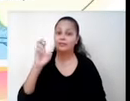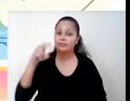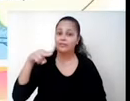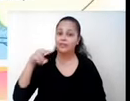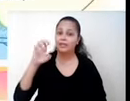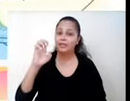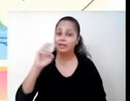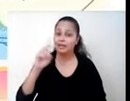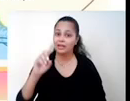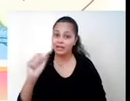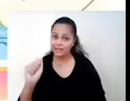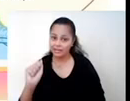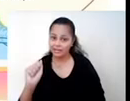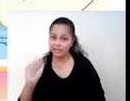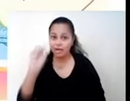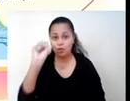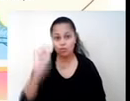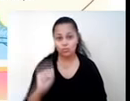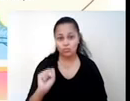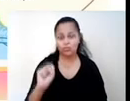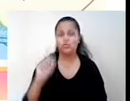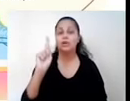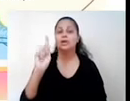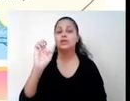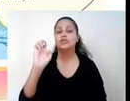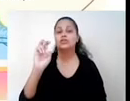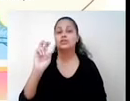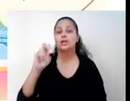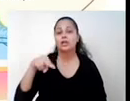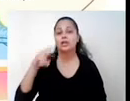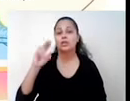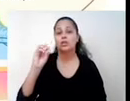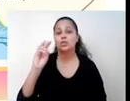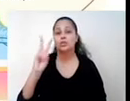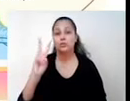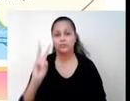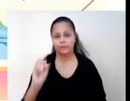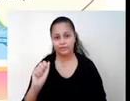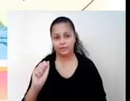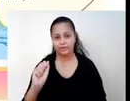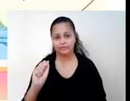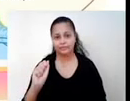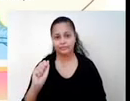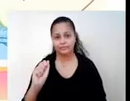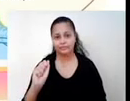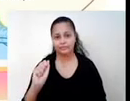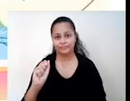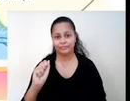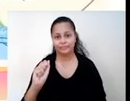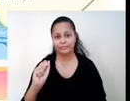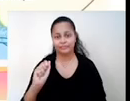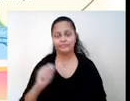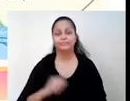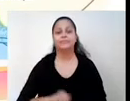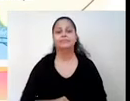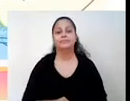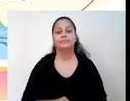Veneza e Gênova, ao sul, Então, onde fica Veneza aqui no mapinha? Veneza,